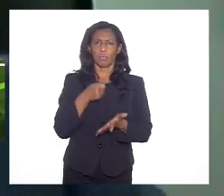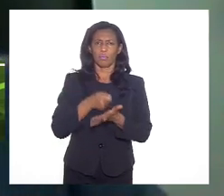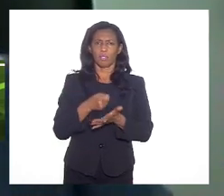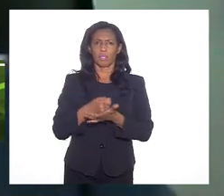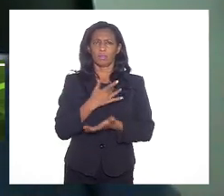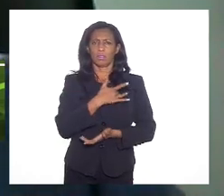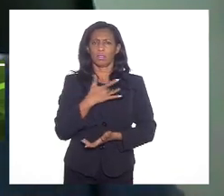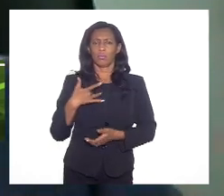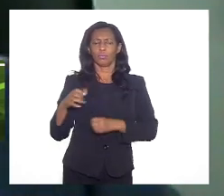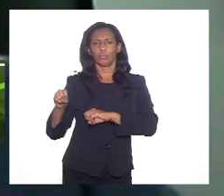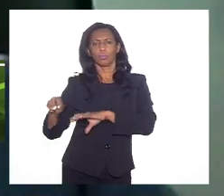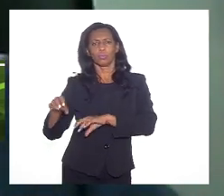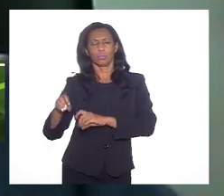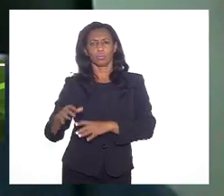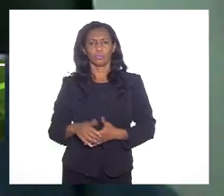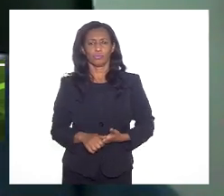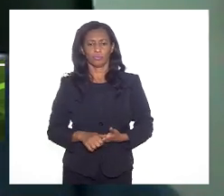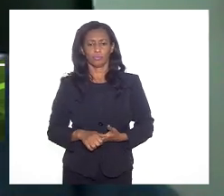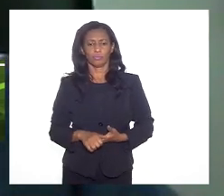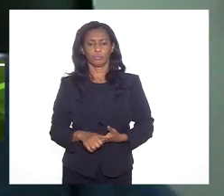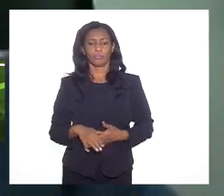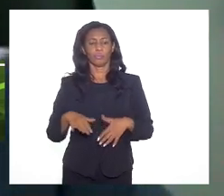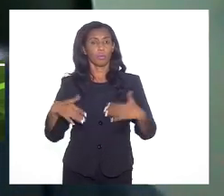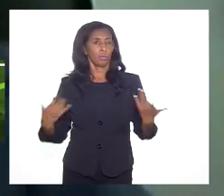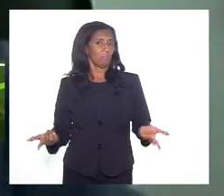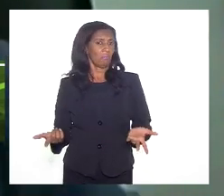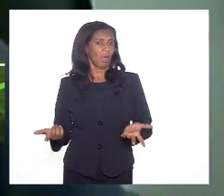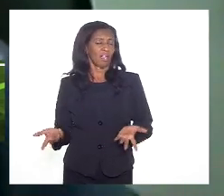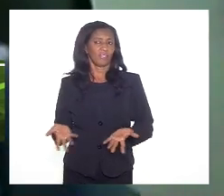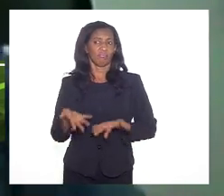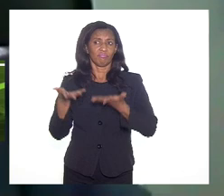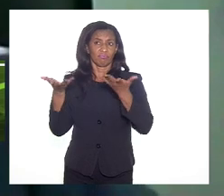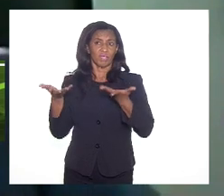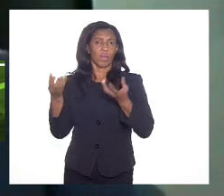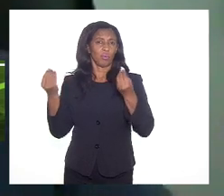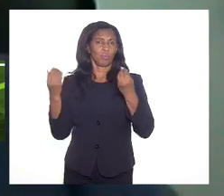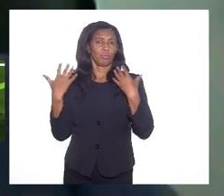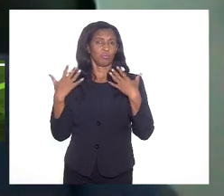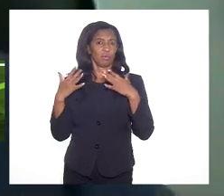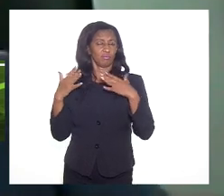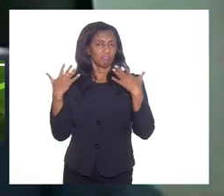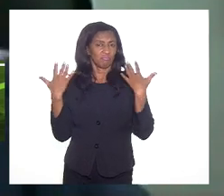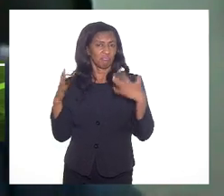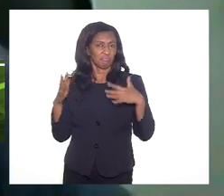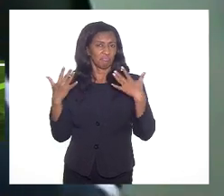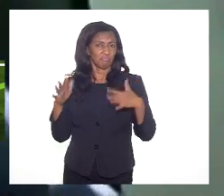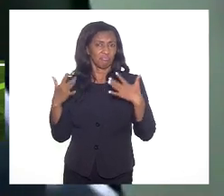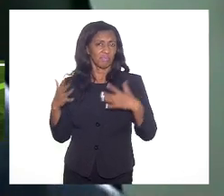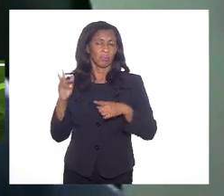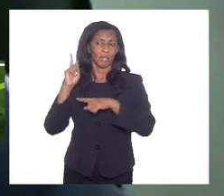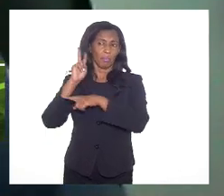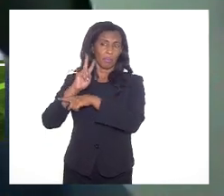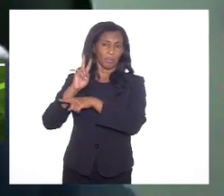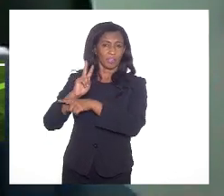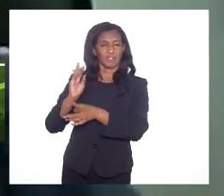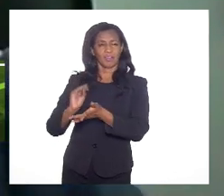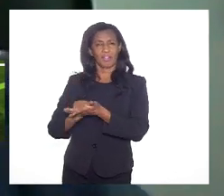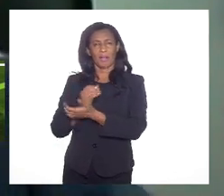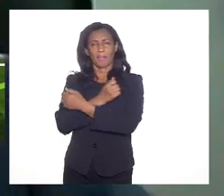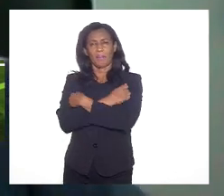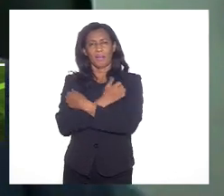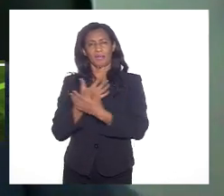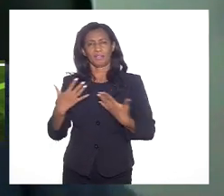da saúde e da educação. No mais, que desejar muito sucesso e muita proteção, porque também faz falta. Um abraço